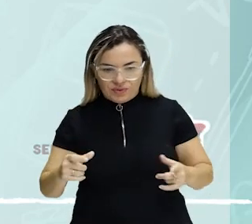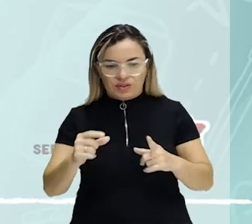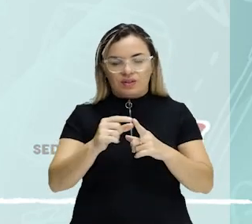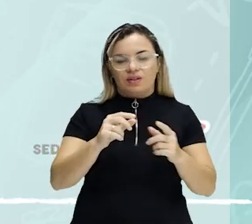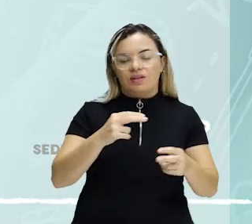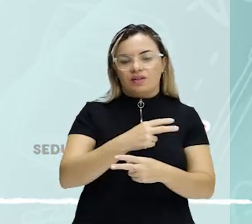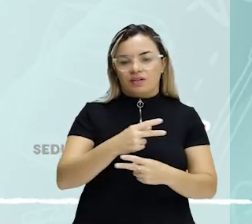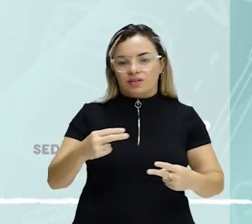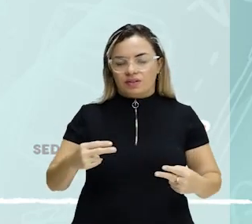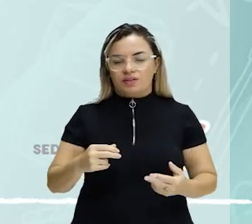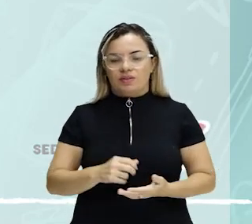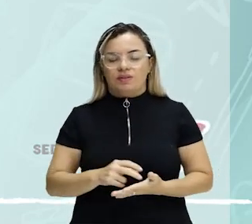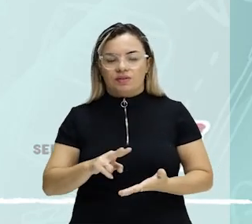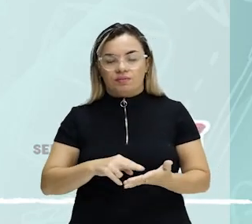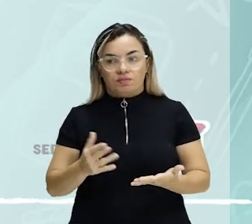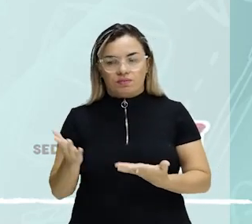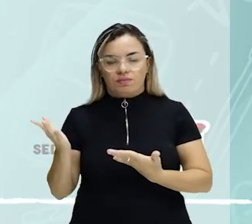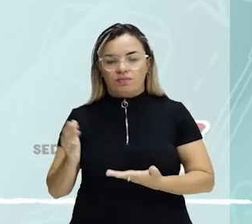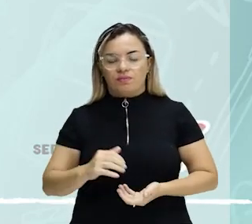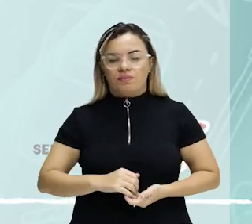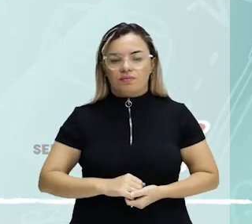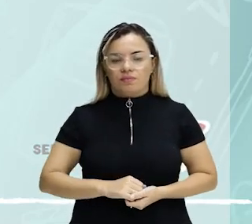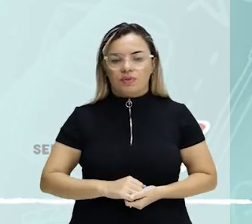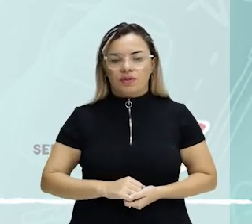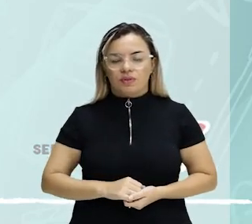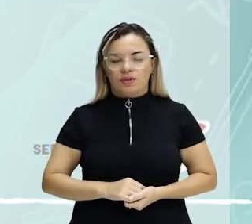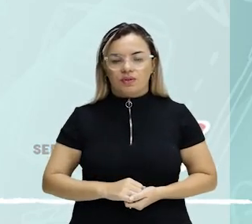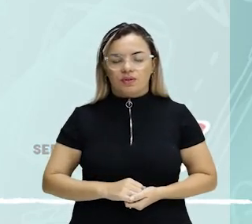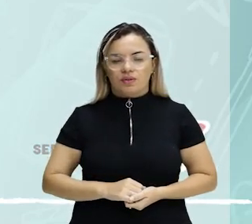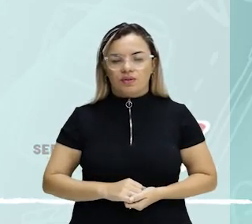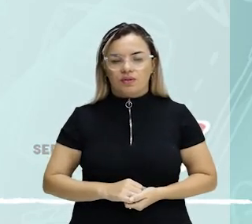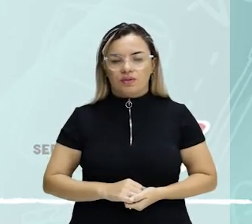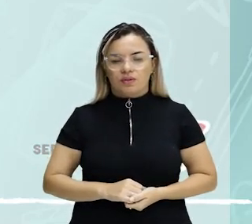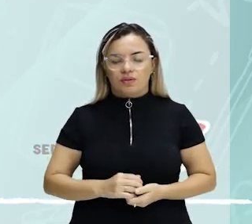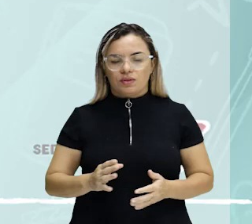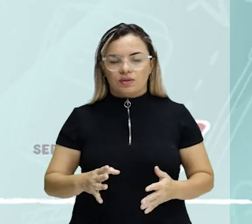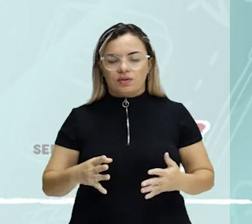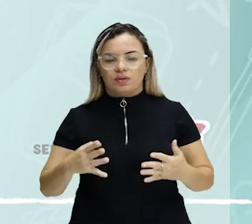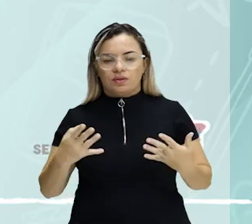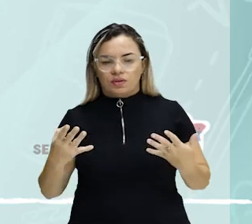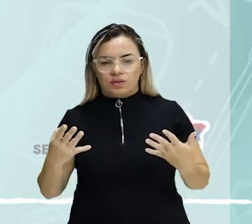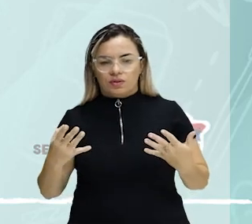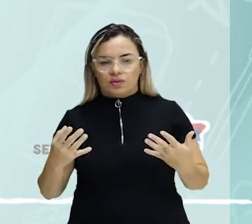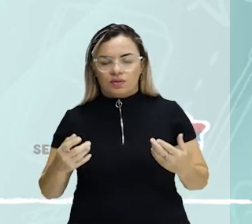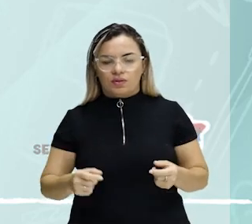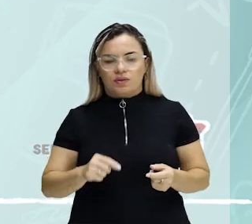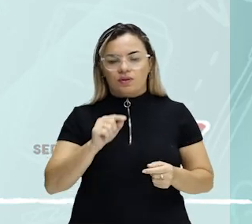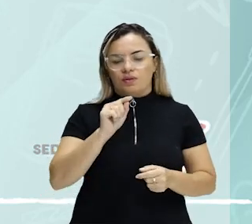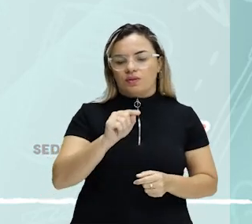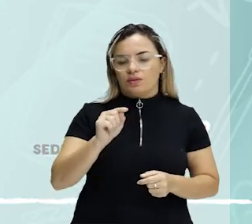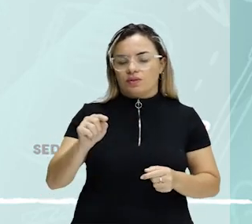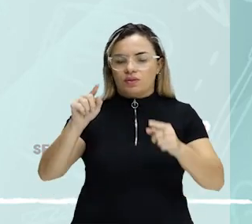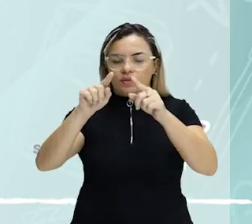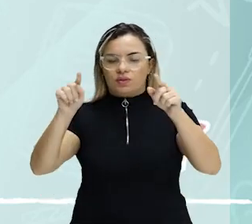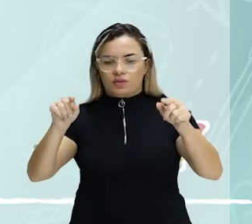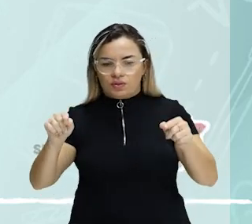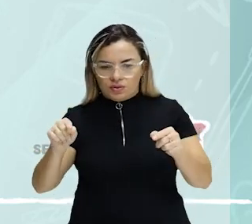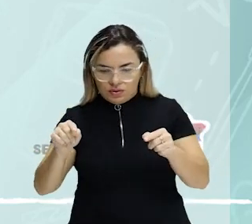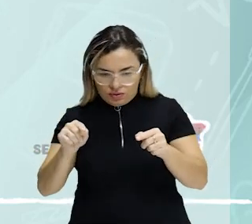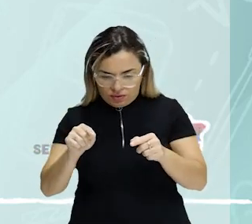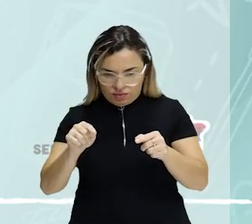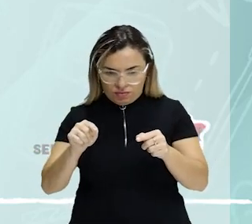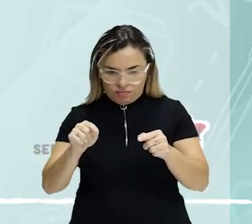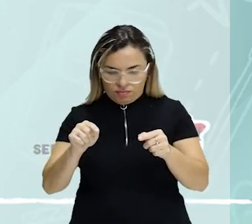morte aqueles meninos e meninas. Vocês estão vendo aqui essas reticências dentro dos colchetes. Aqui são trechos